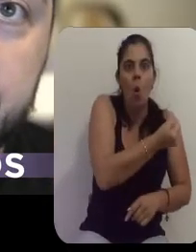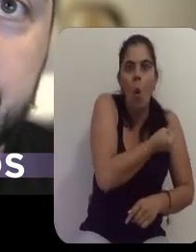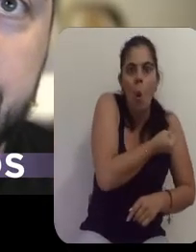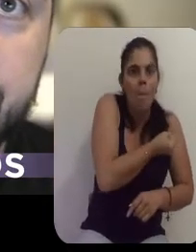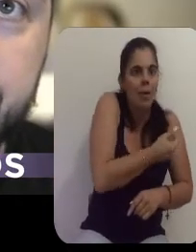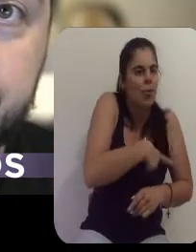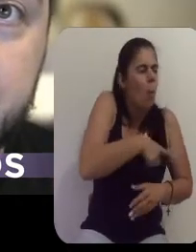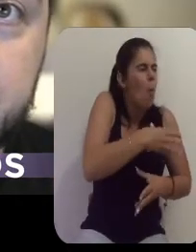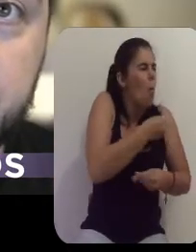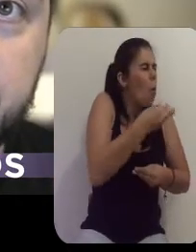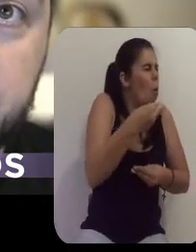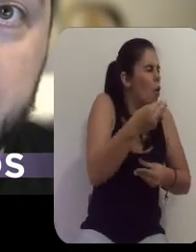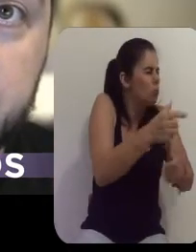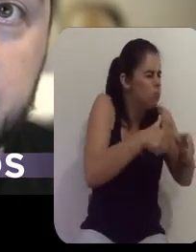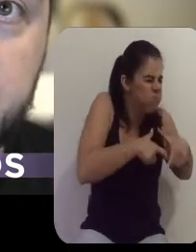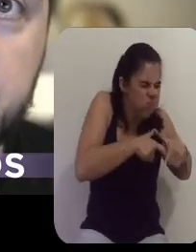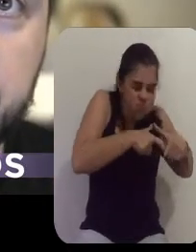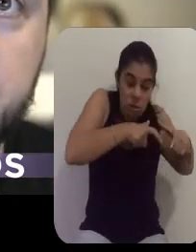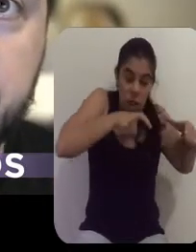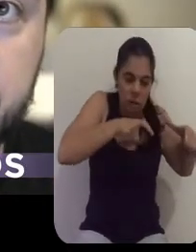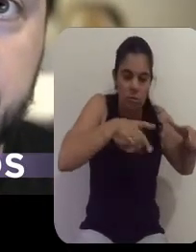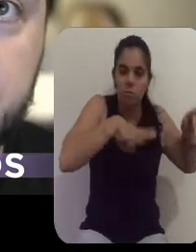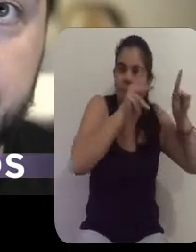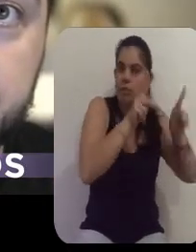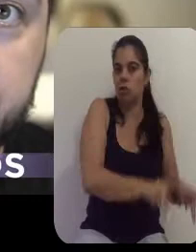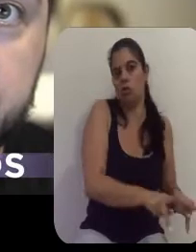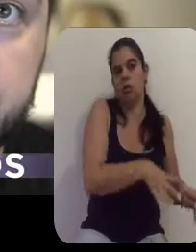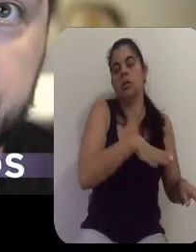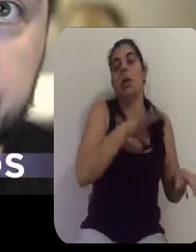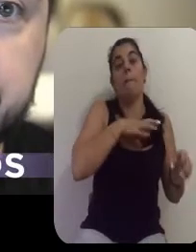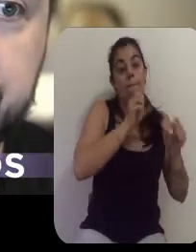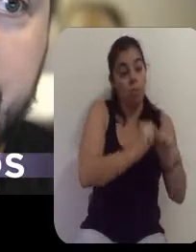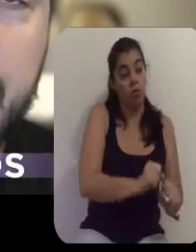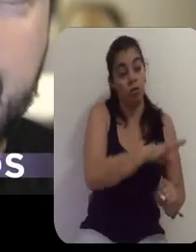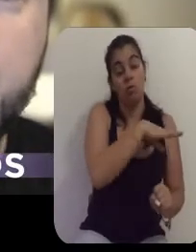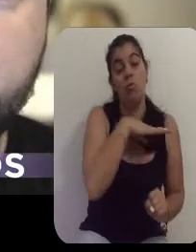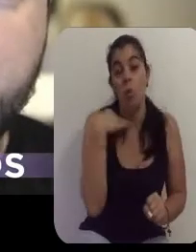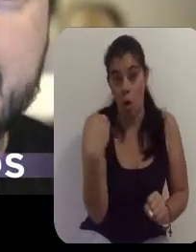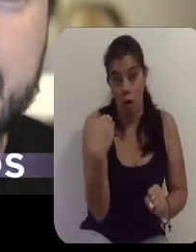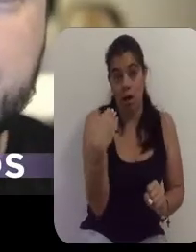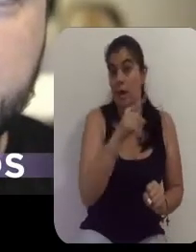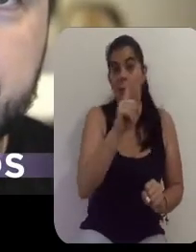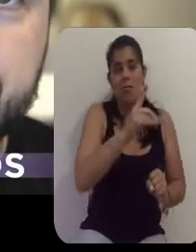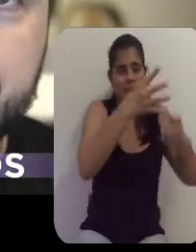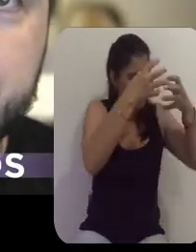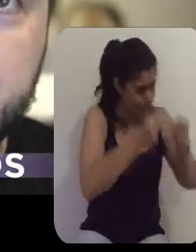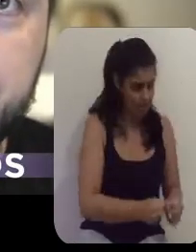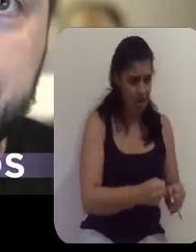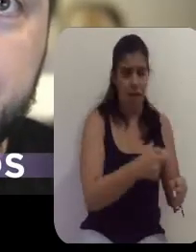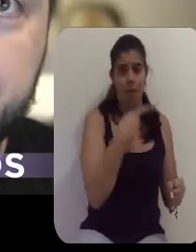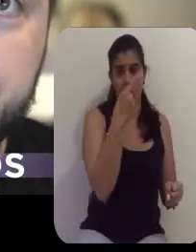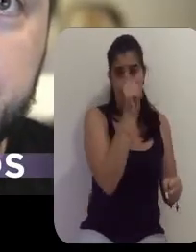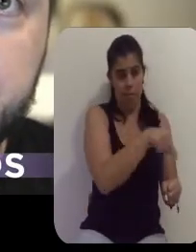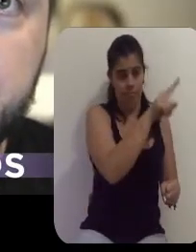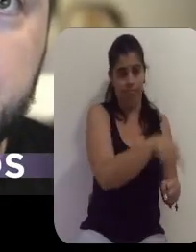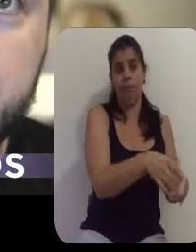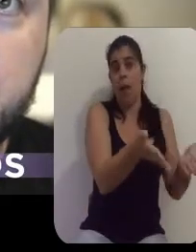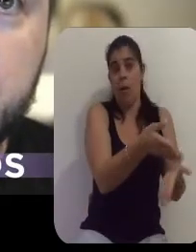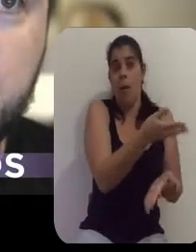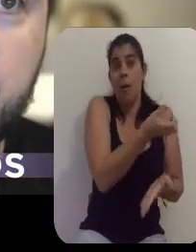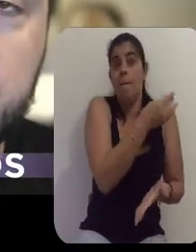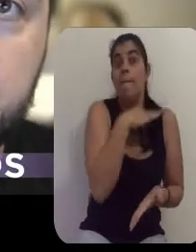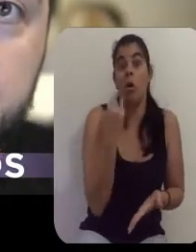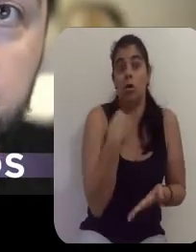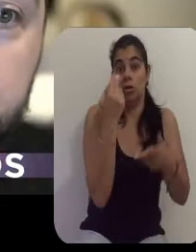inaceitável de vidas sendo tomadas por causa do coronavírus. Essa é a escolha que a gente vai fazer daqui para frente.